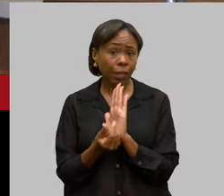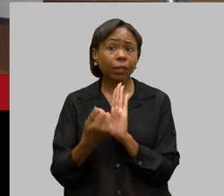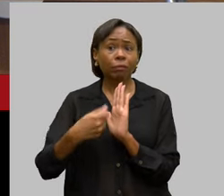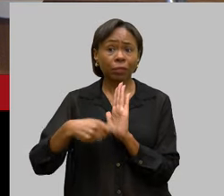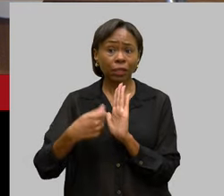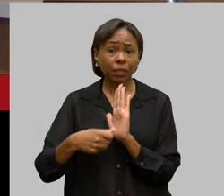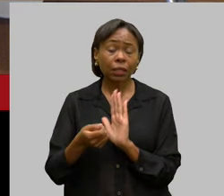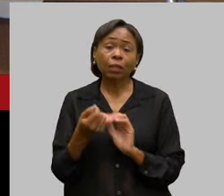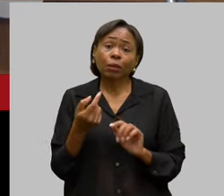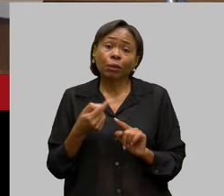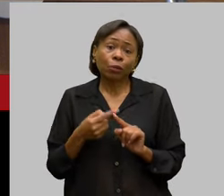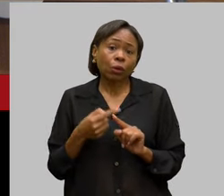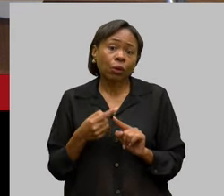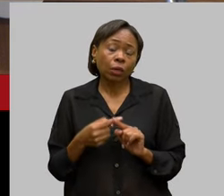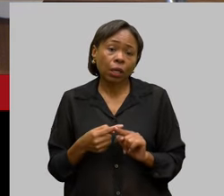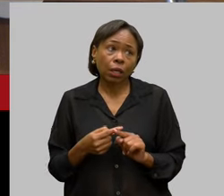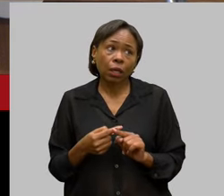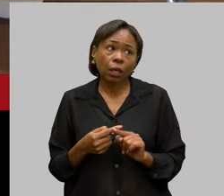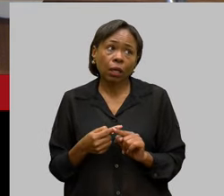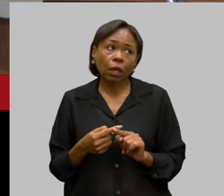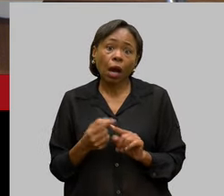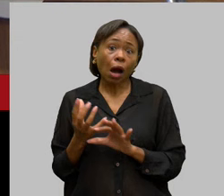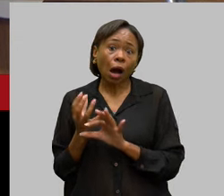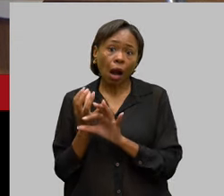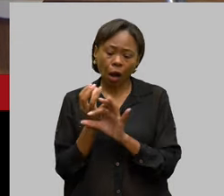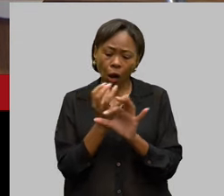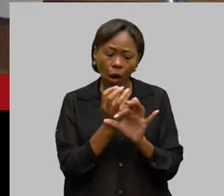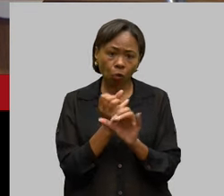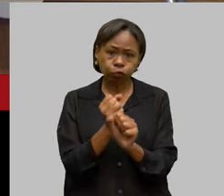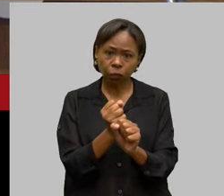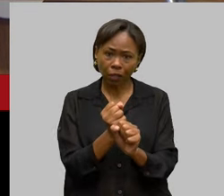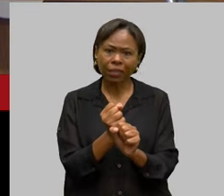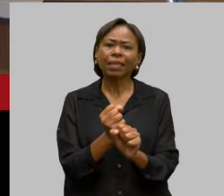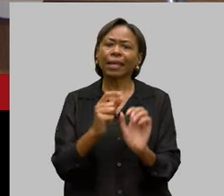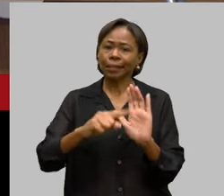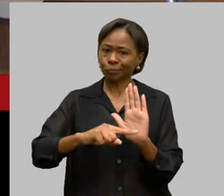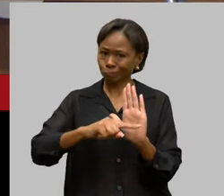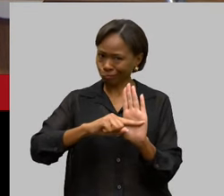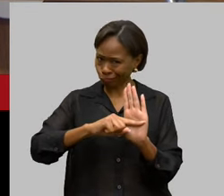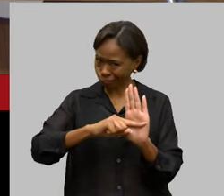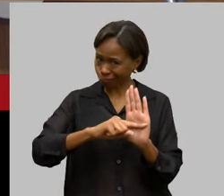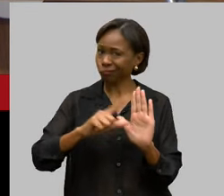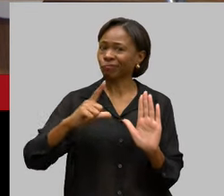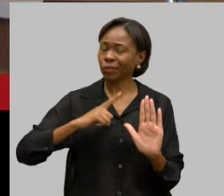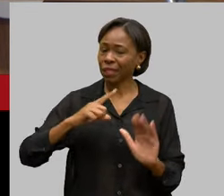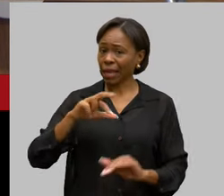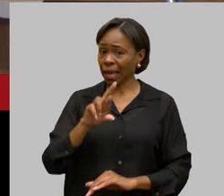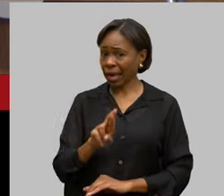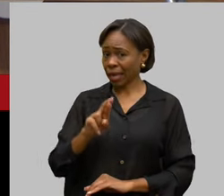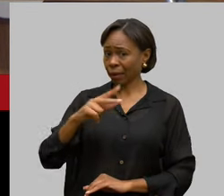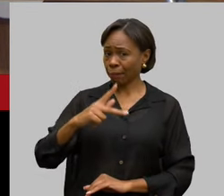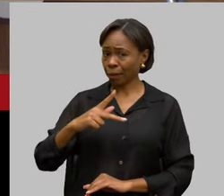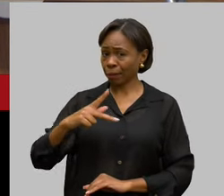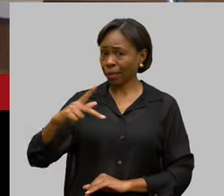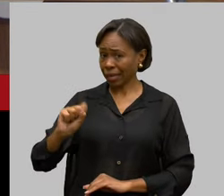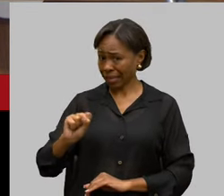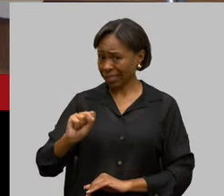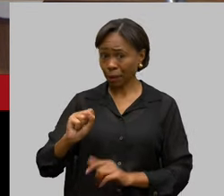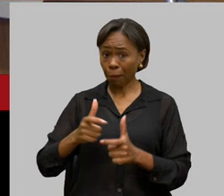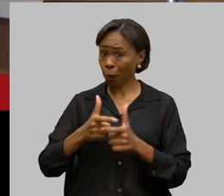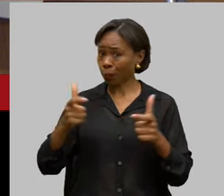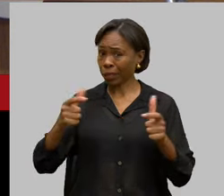números eles são claros existem déficits os rpps a maioria deficitários os